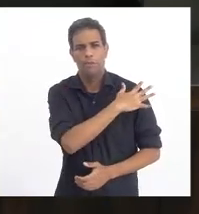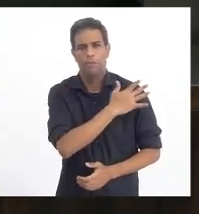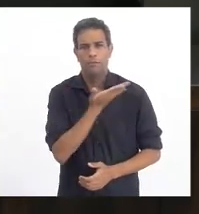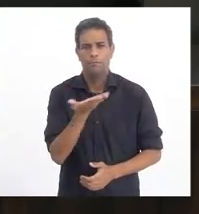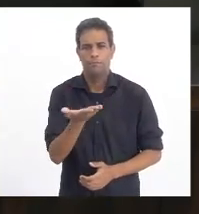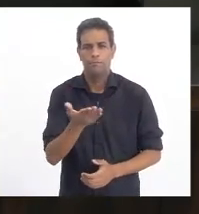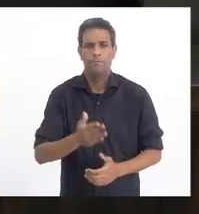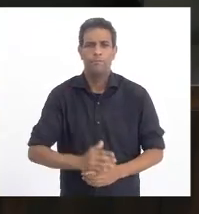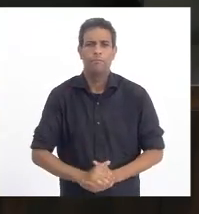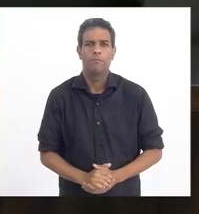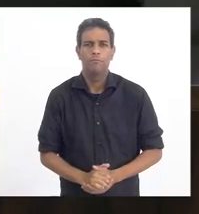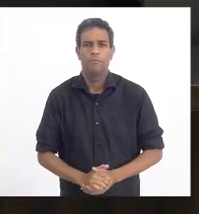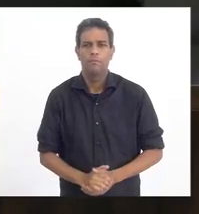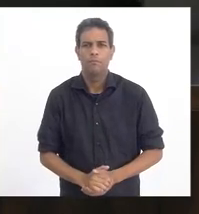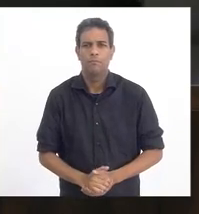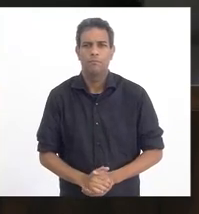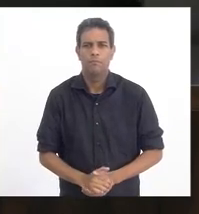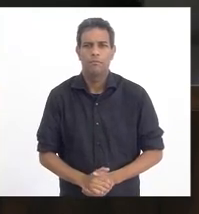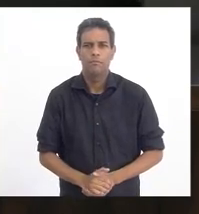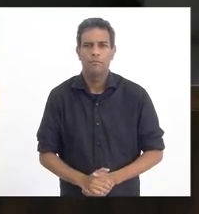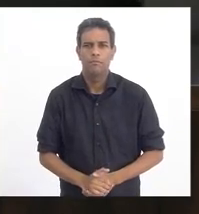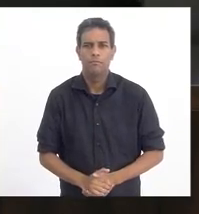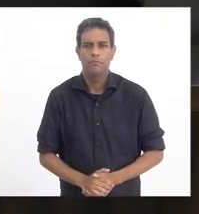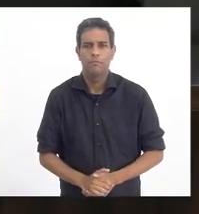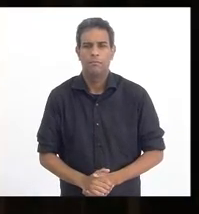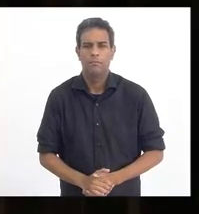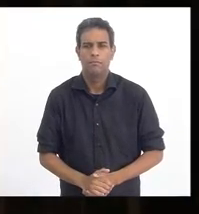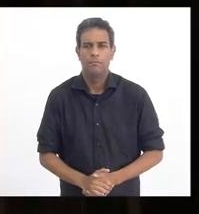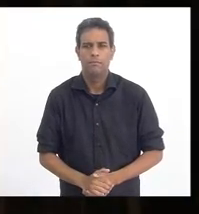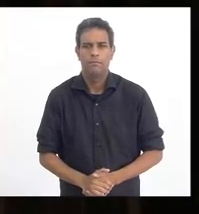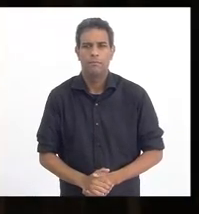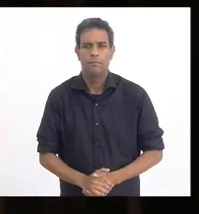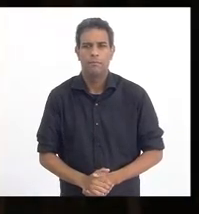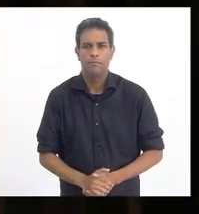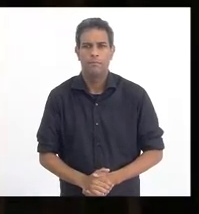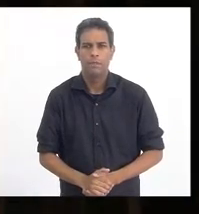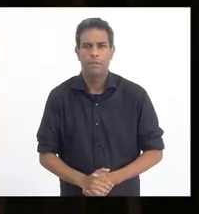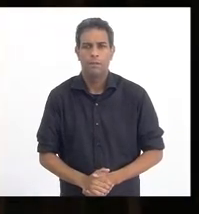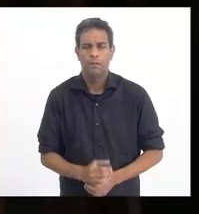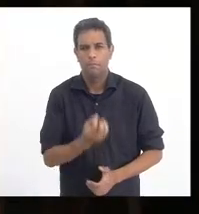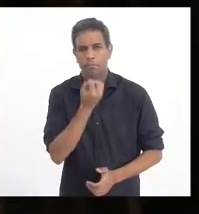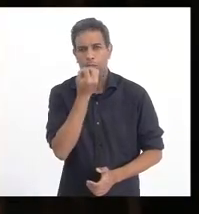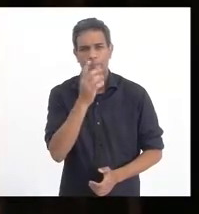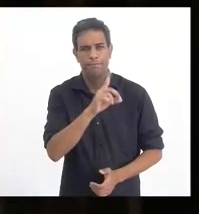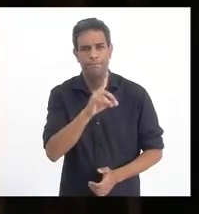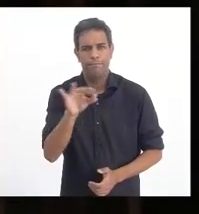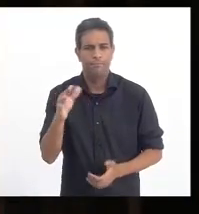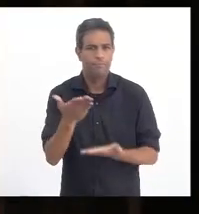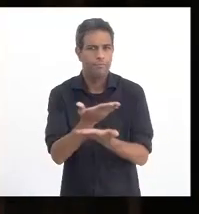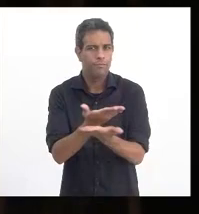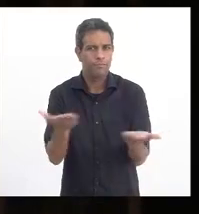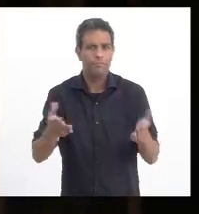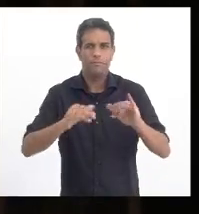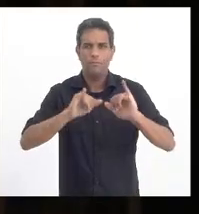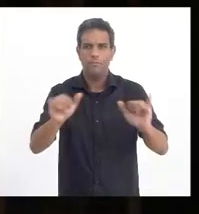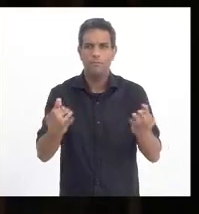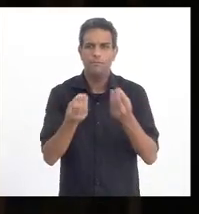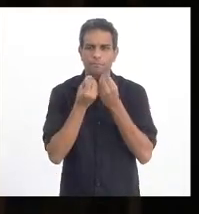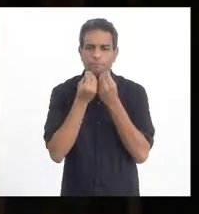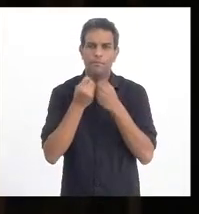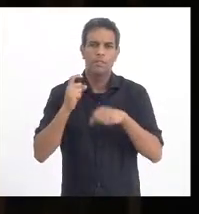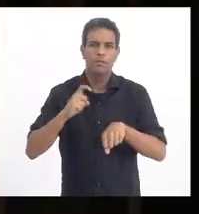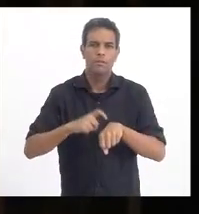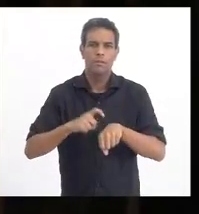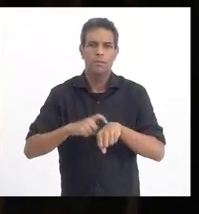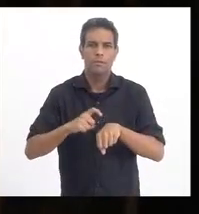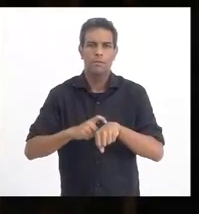favor Eu acho que já tá ligado bom dia Cris Bom dia agradecendo a oportunidade tá aqui